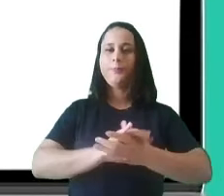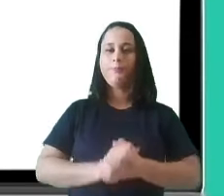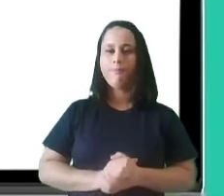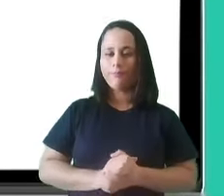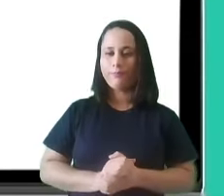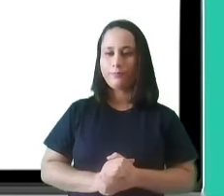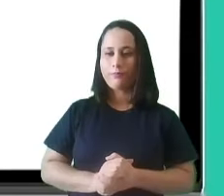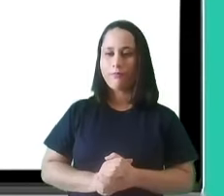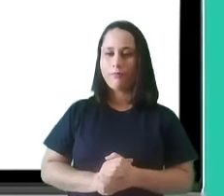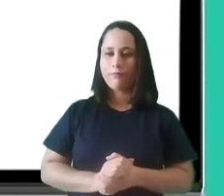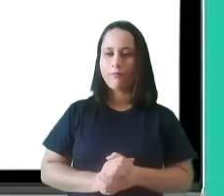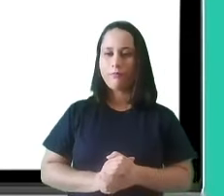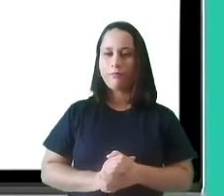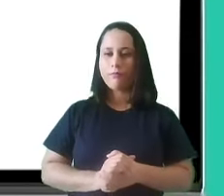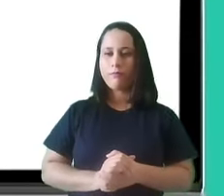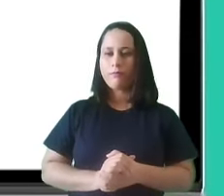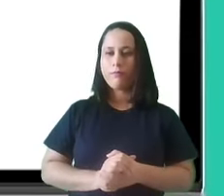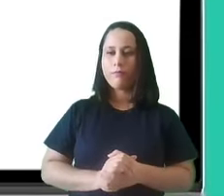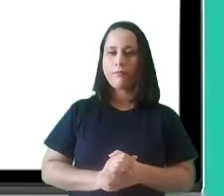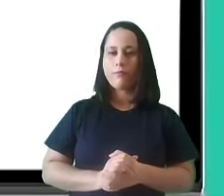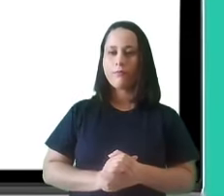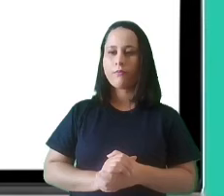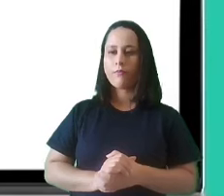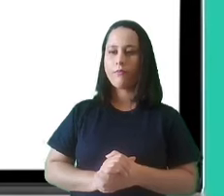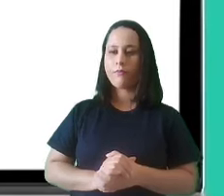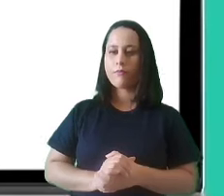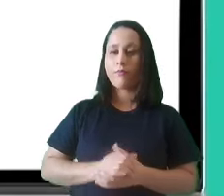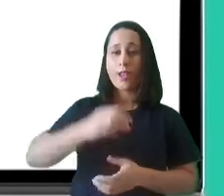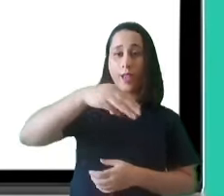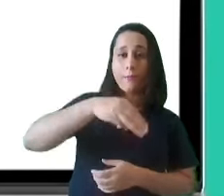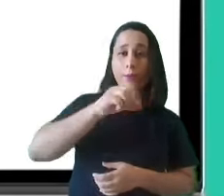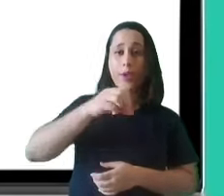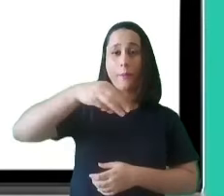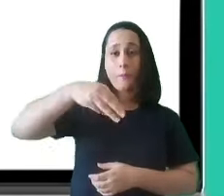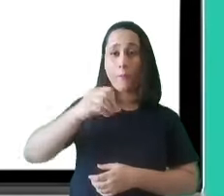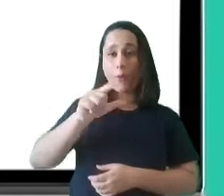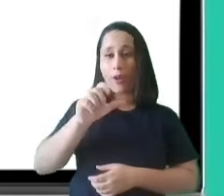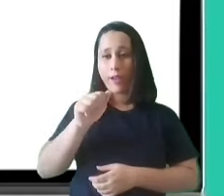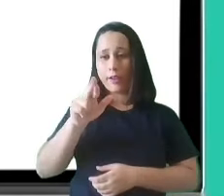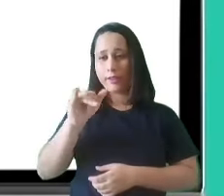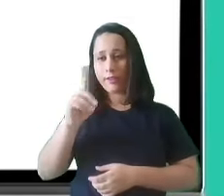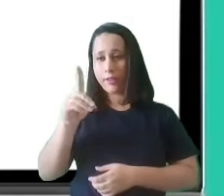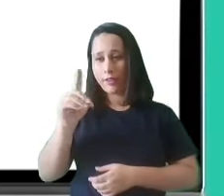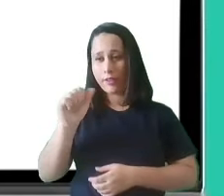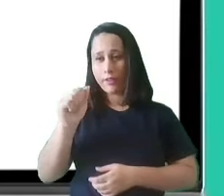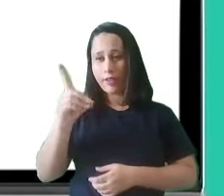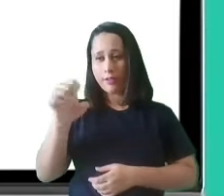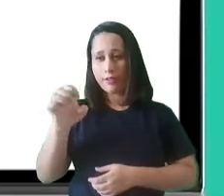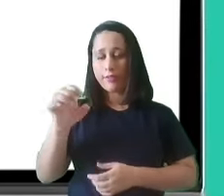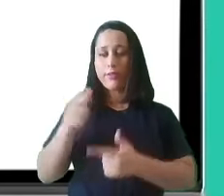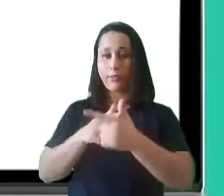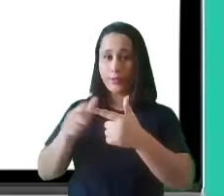Então, M é igual a M sobre massa